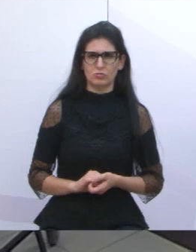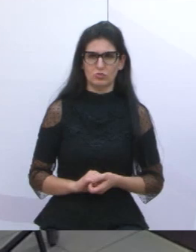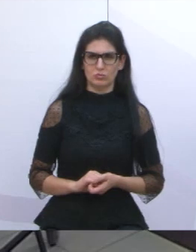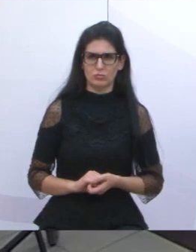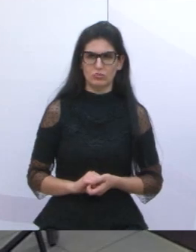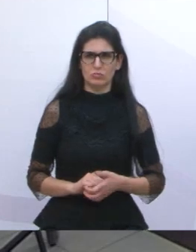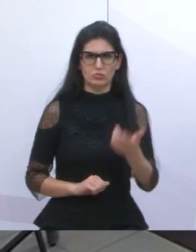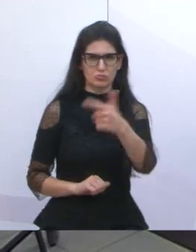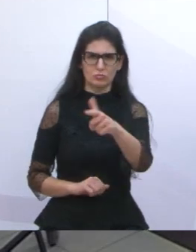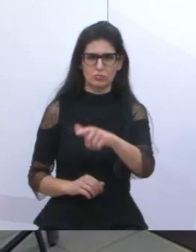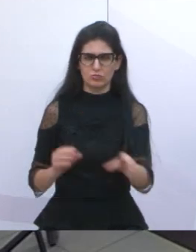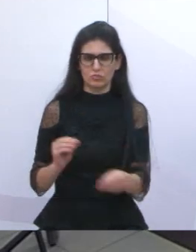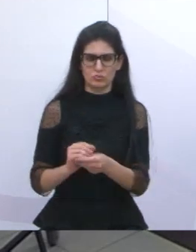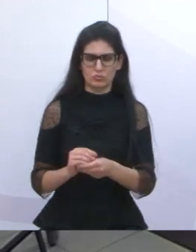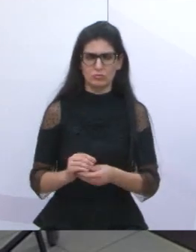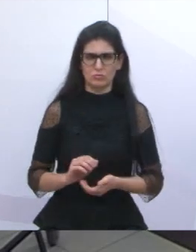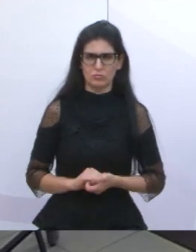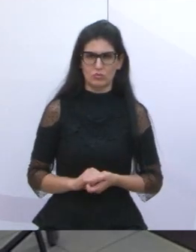Não temos mais emenda.